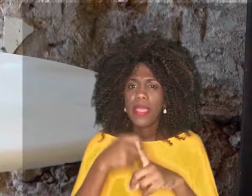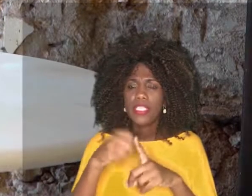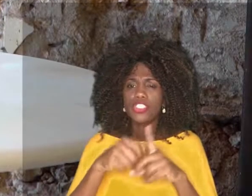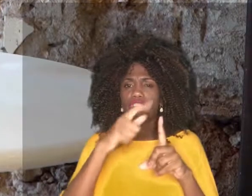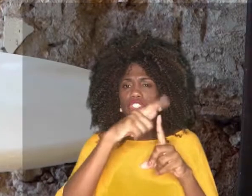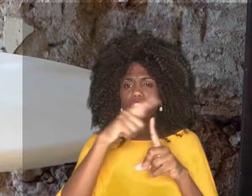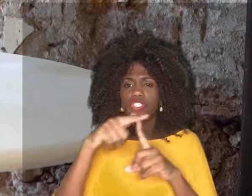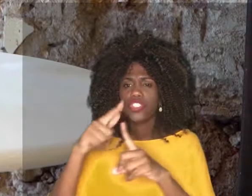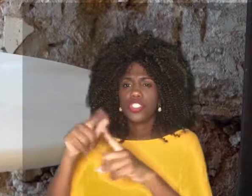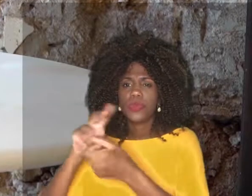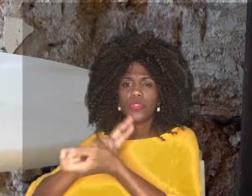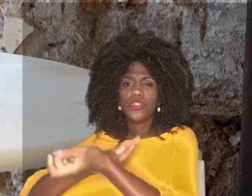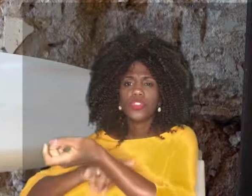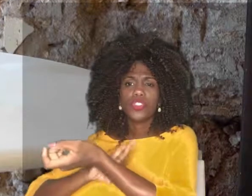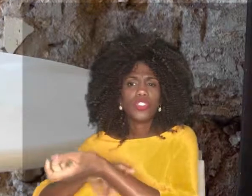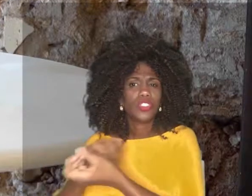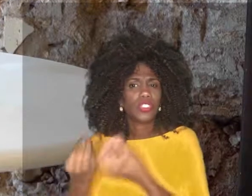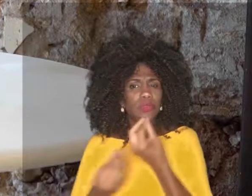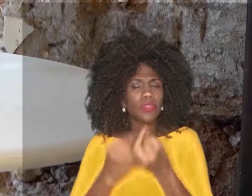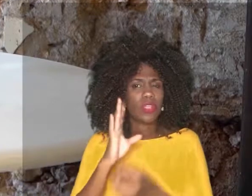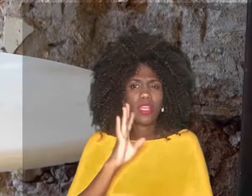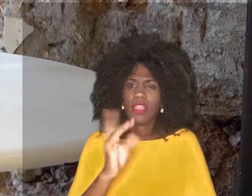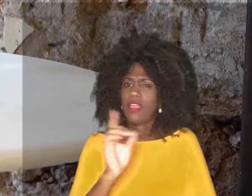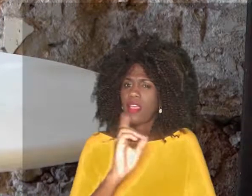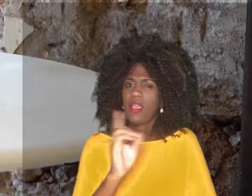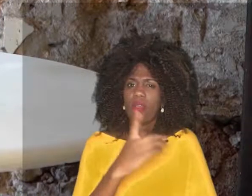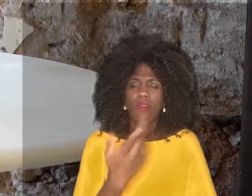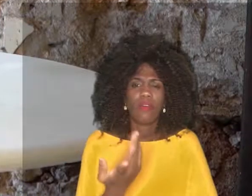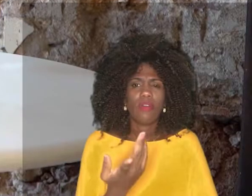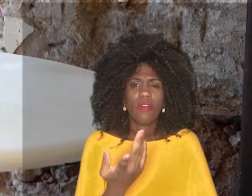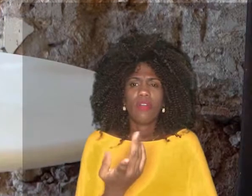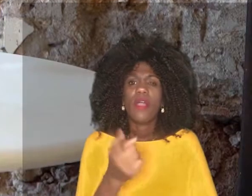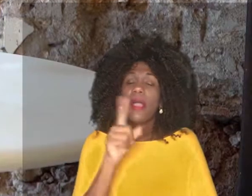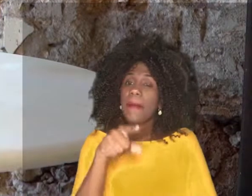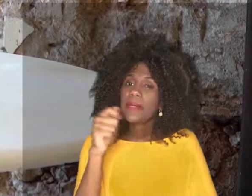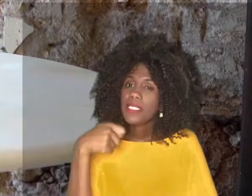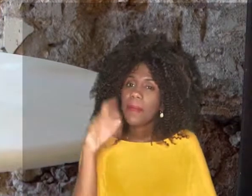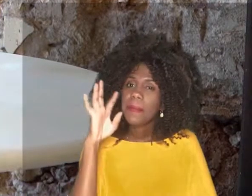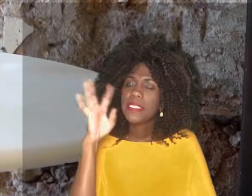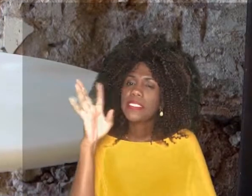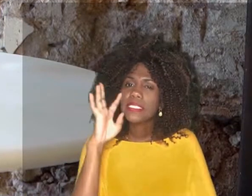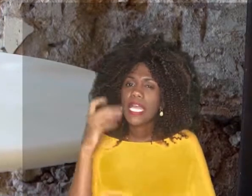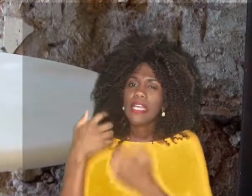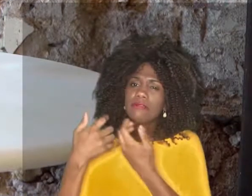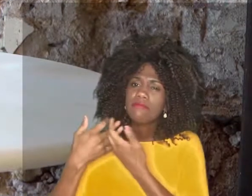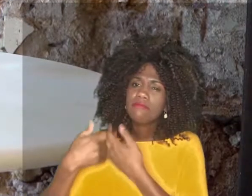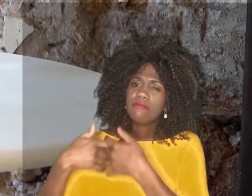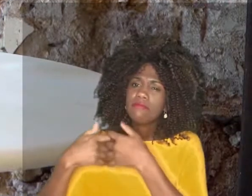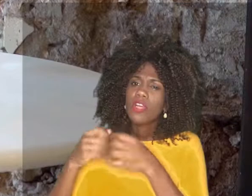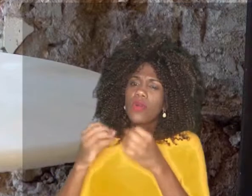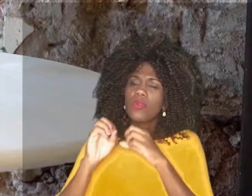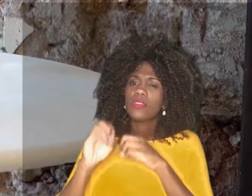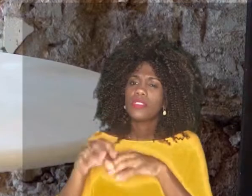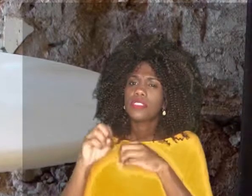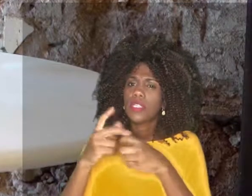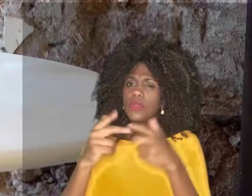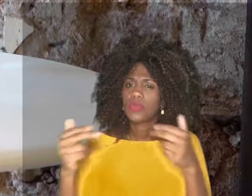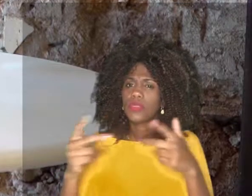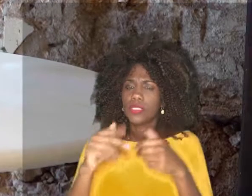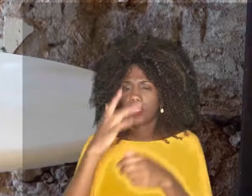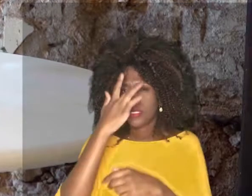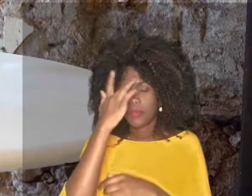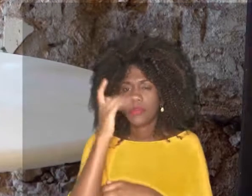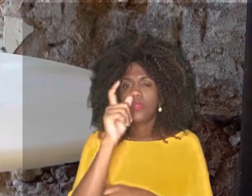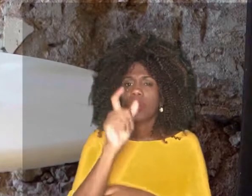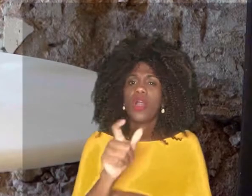mês? É desonesto, não é legal. Então, tem que pensar numa maneira de ensinar as coisas,